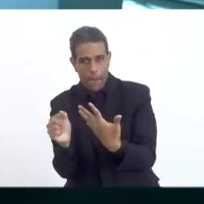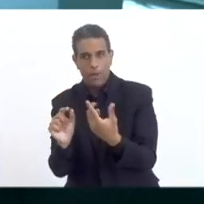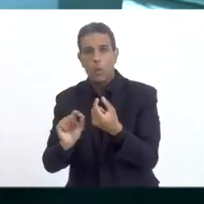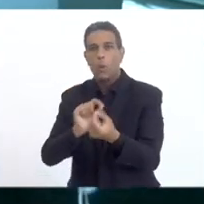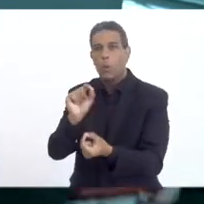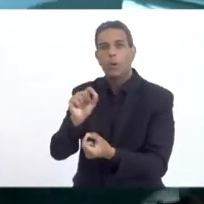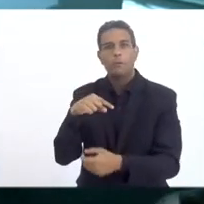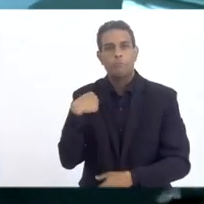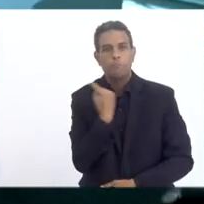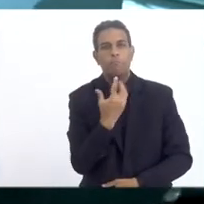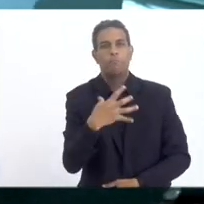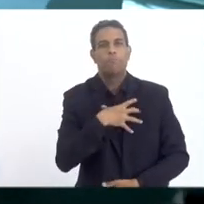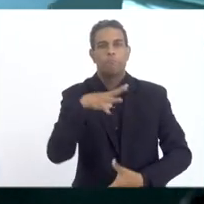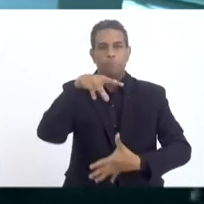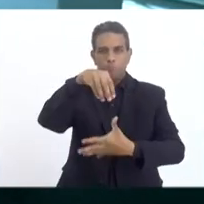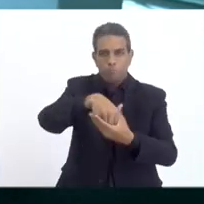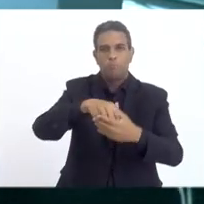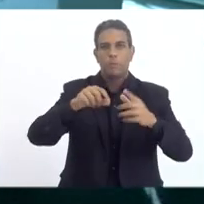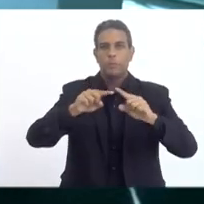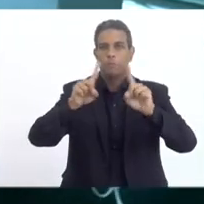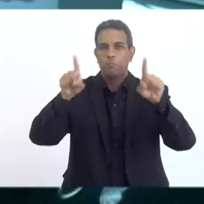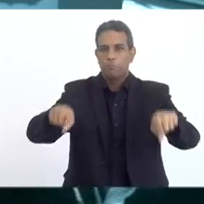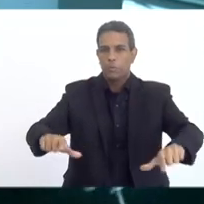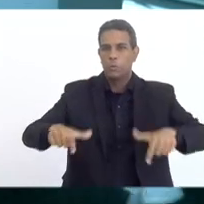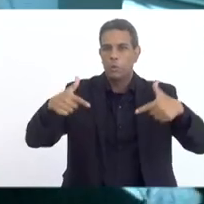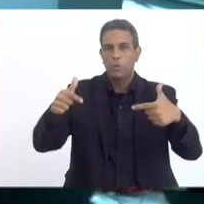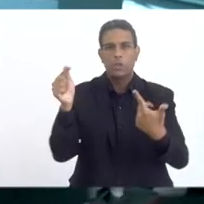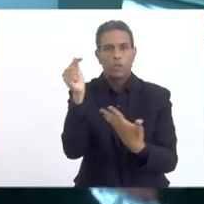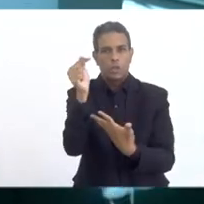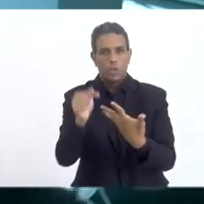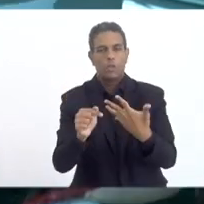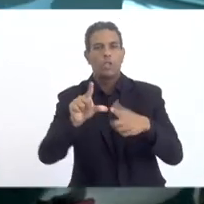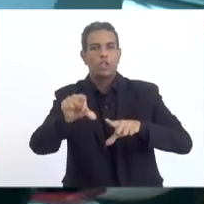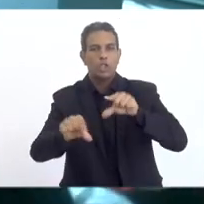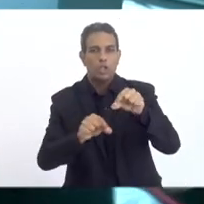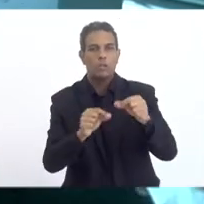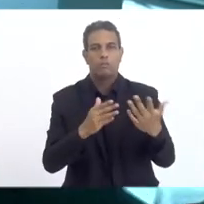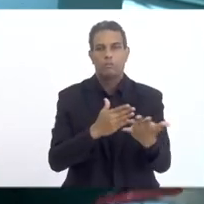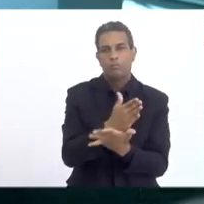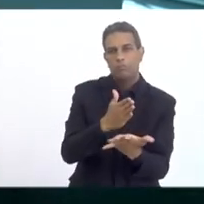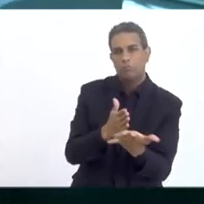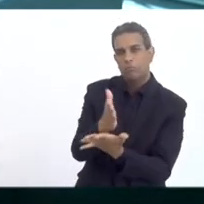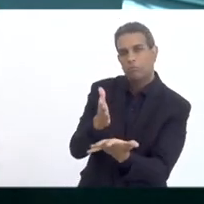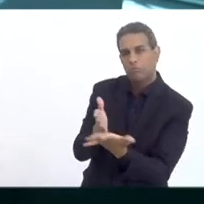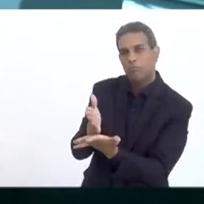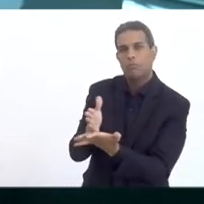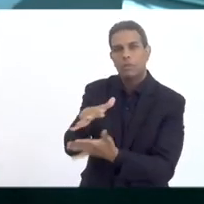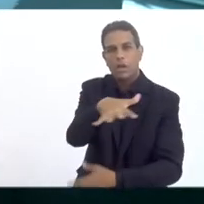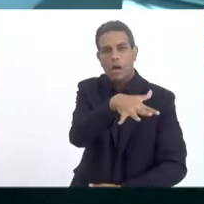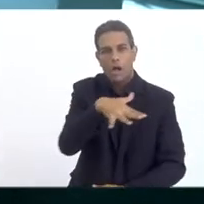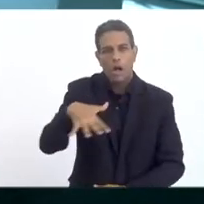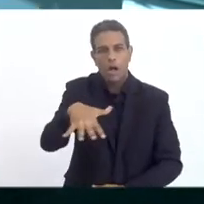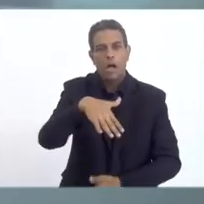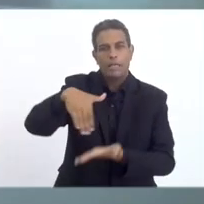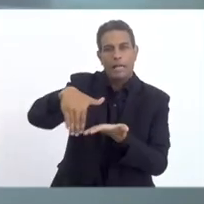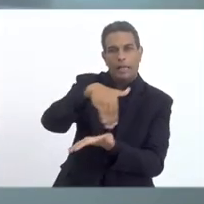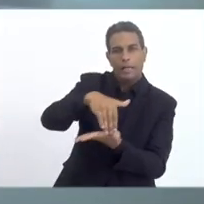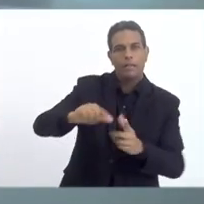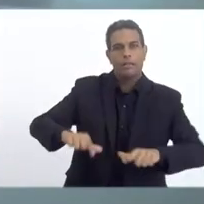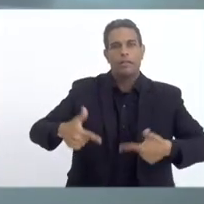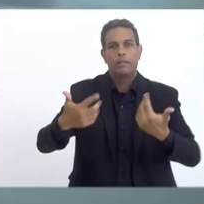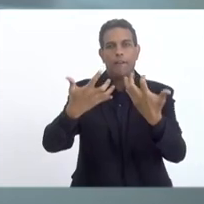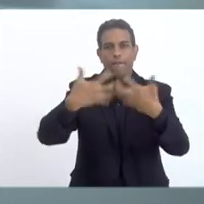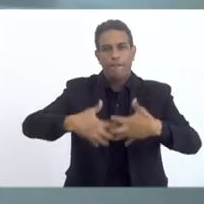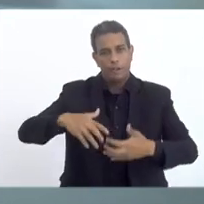também por todos os órgãos de Estado, porque há gestores públicos espalhados em quase todas as secretarias de governo, atuando nas